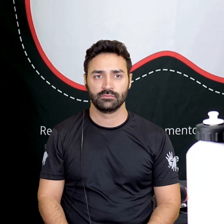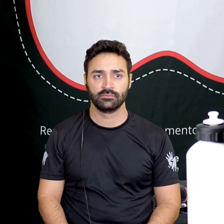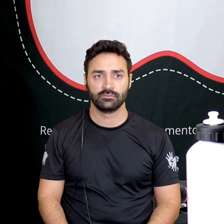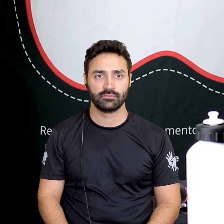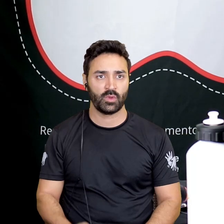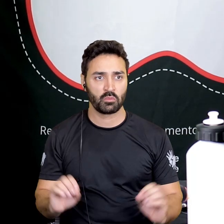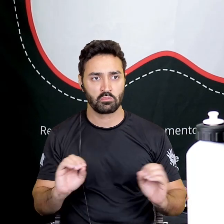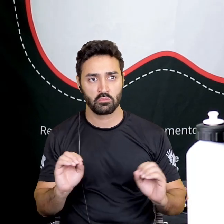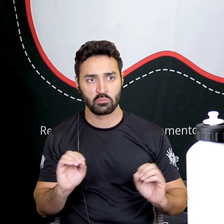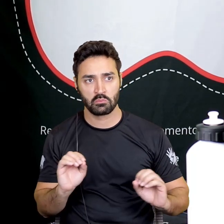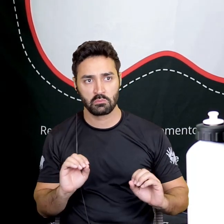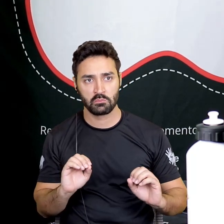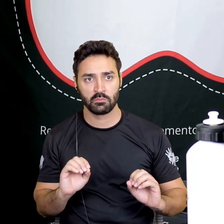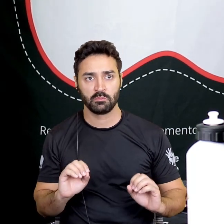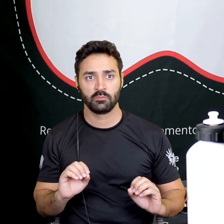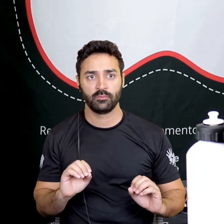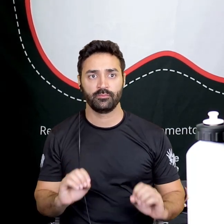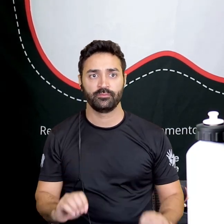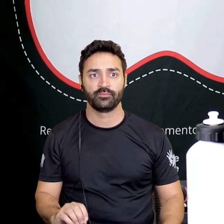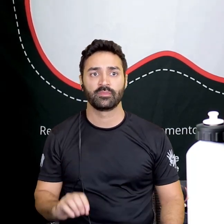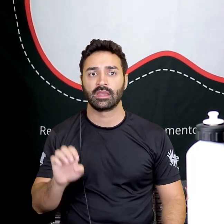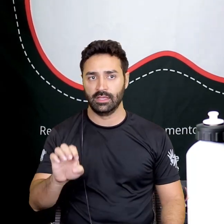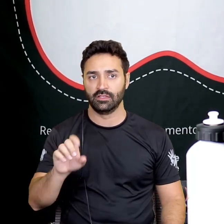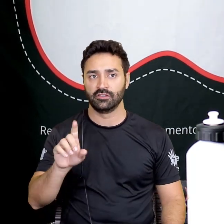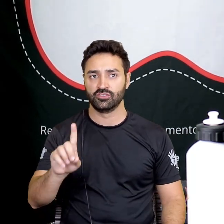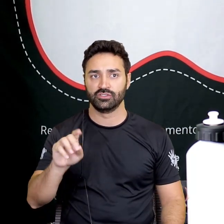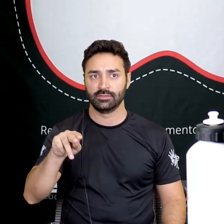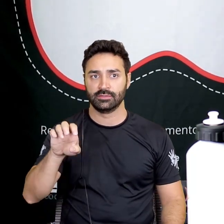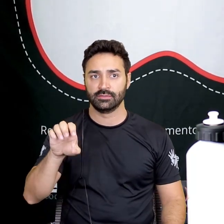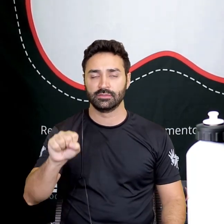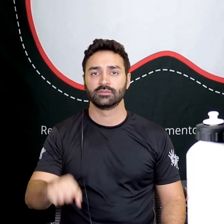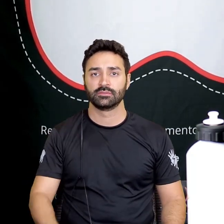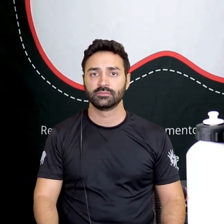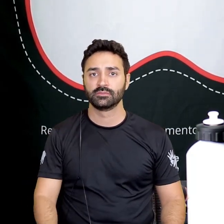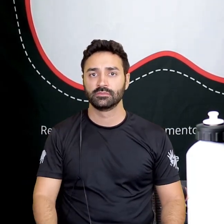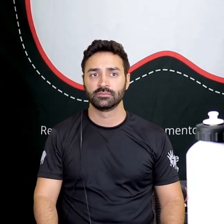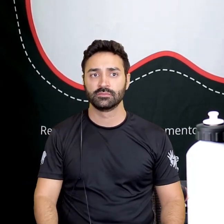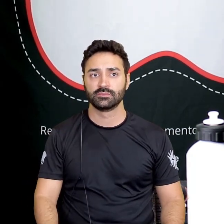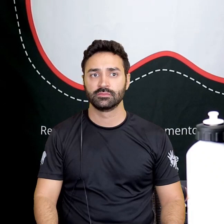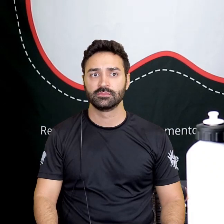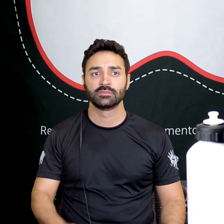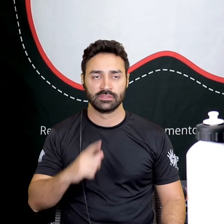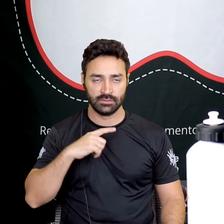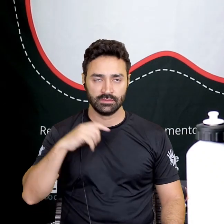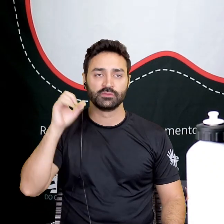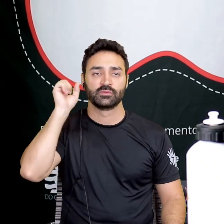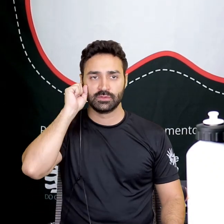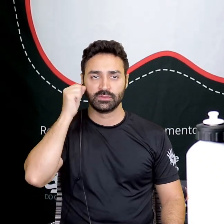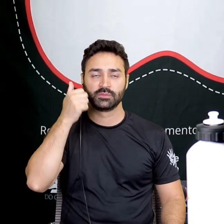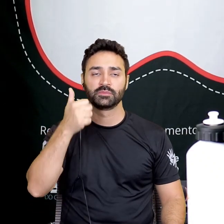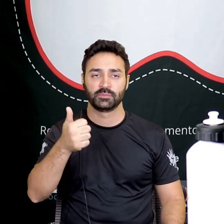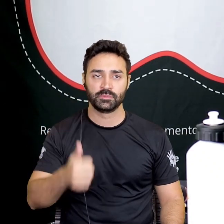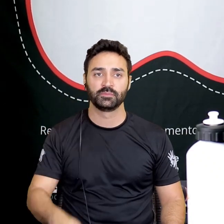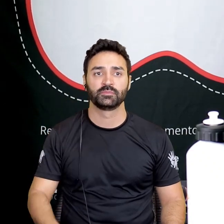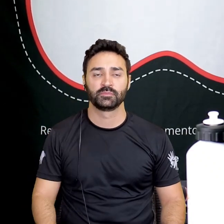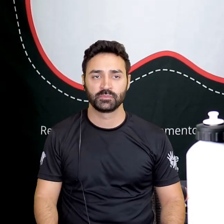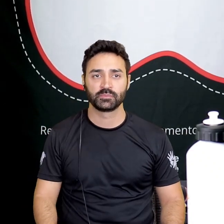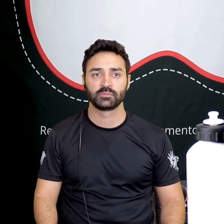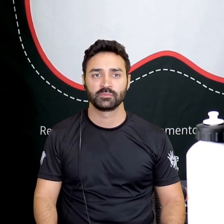Não? Oi? Sim. Oi, tá me ouvindo? Sim, estou ouvindo.